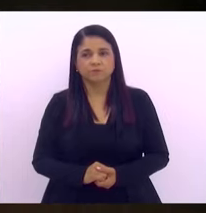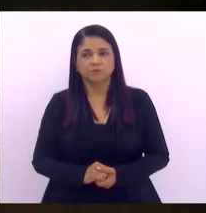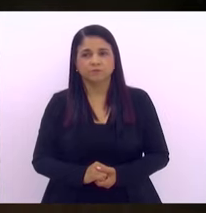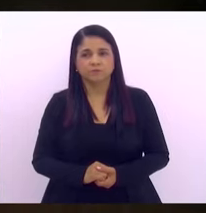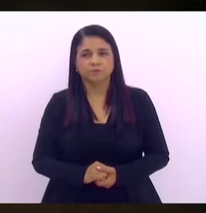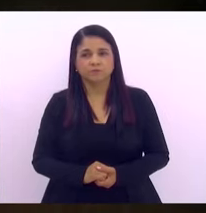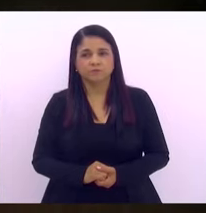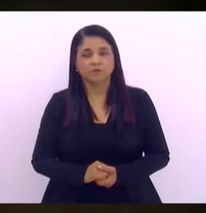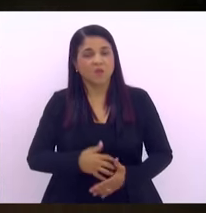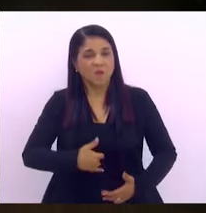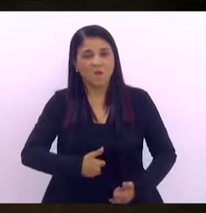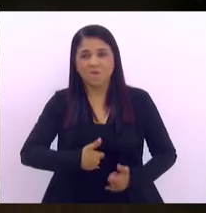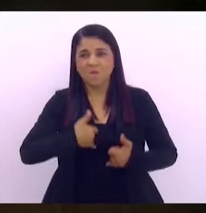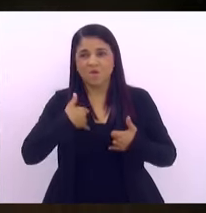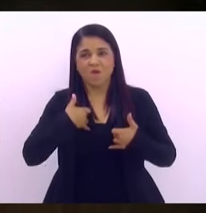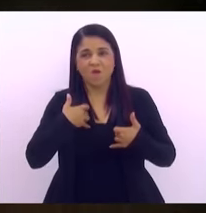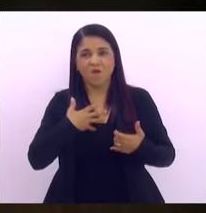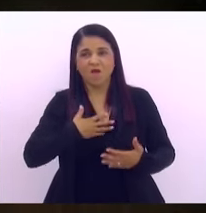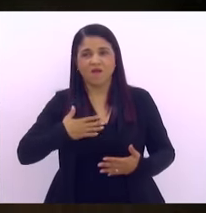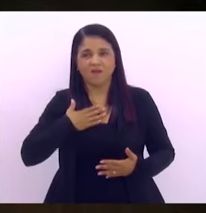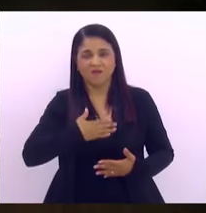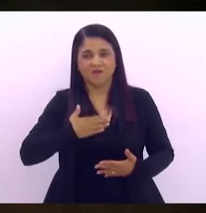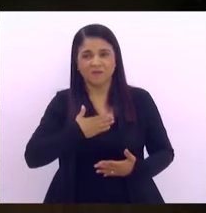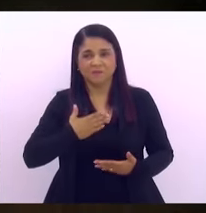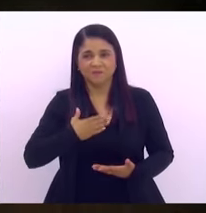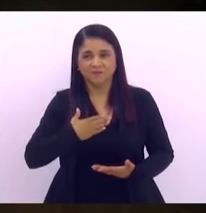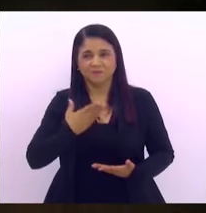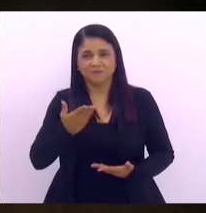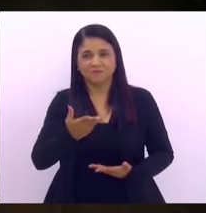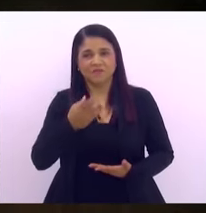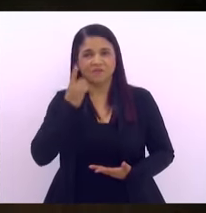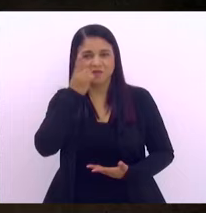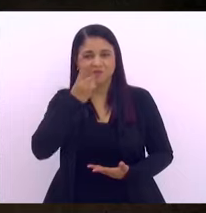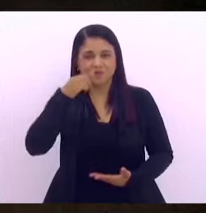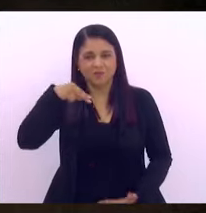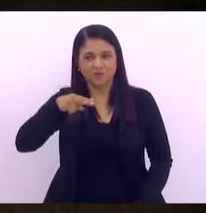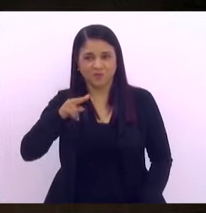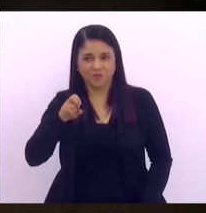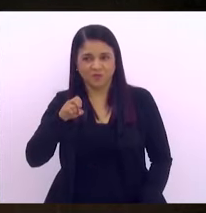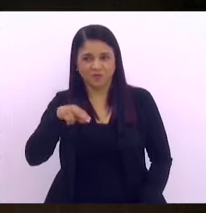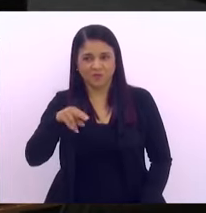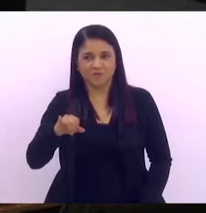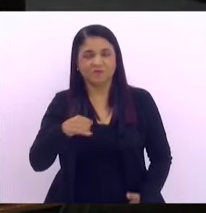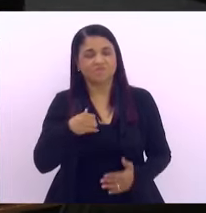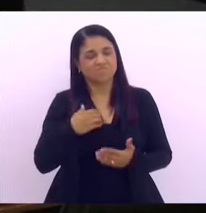Presidente, é uma honra dar um parecer favorável ao nobre deputado Munir, do PSD.